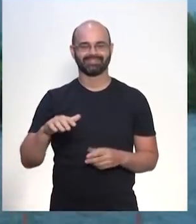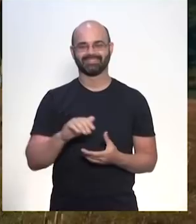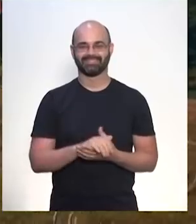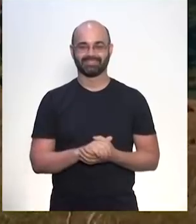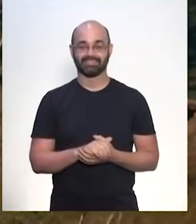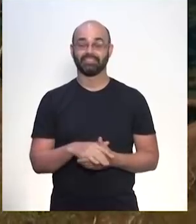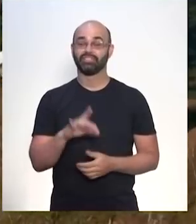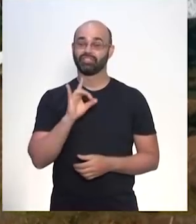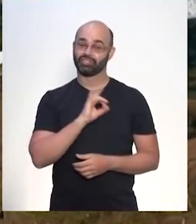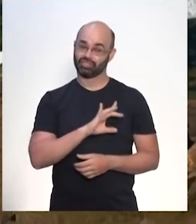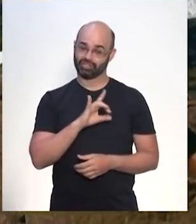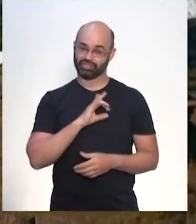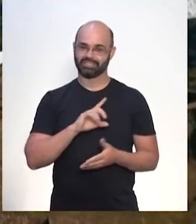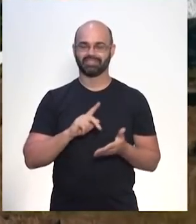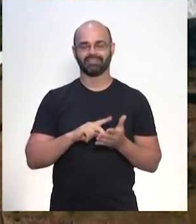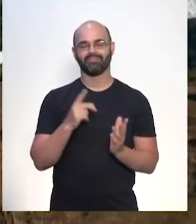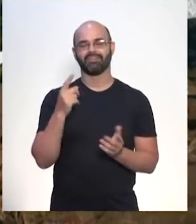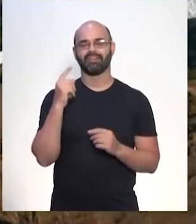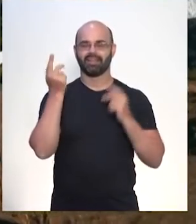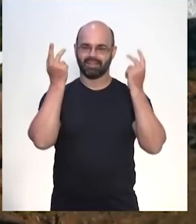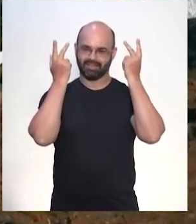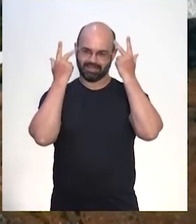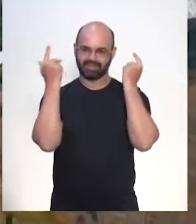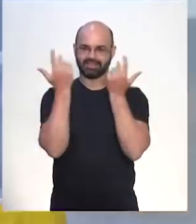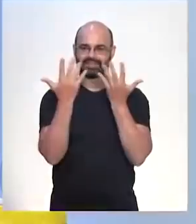O Chile é natureza aberta.